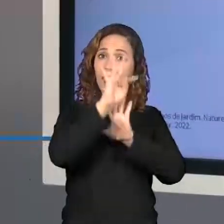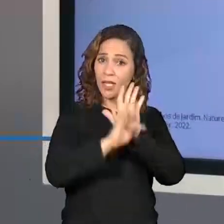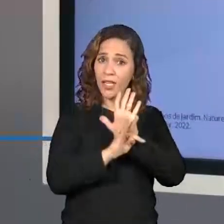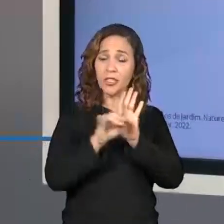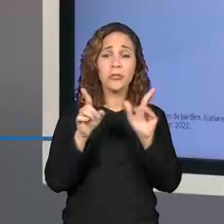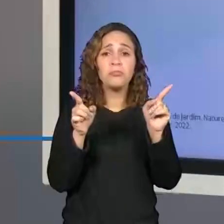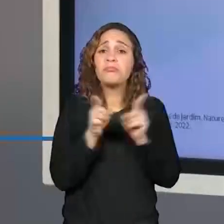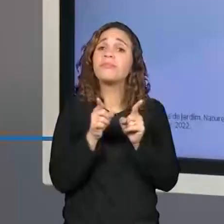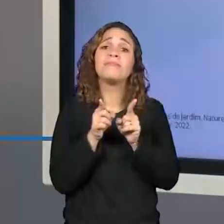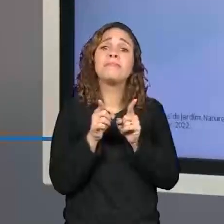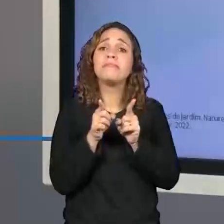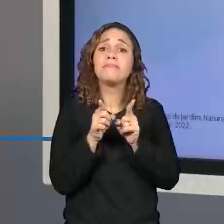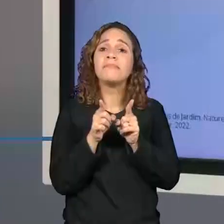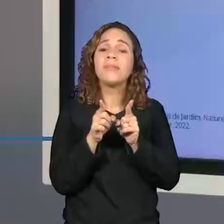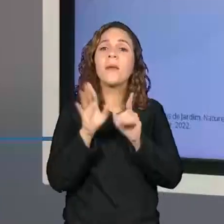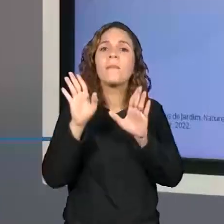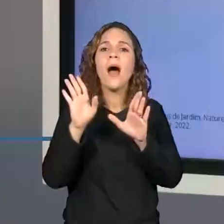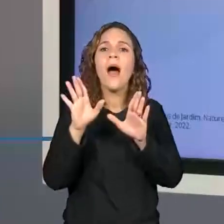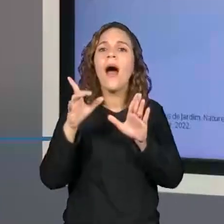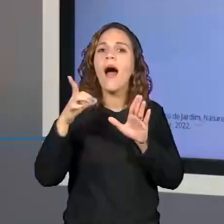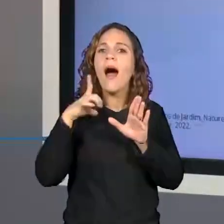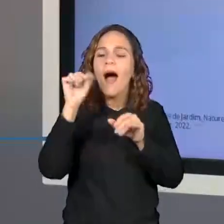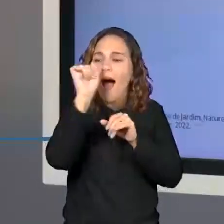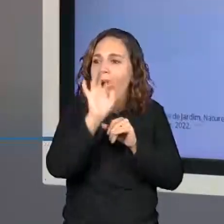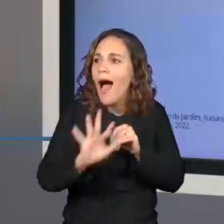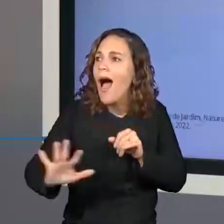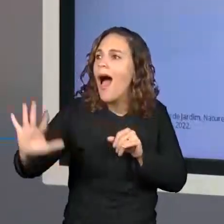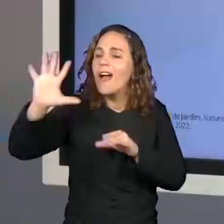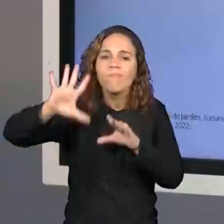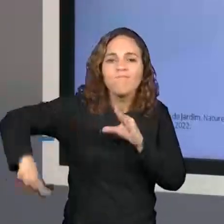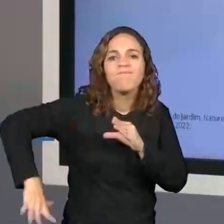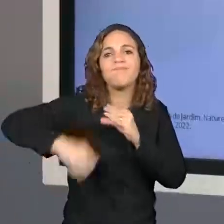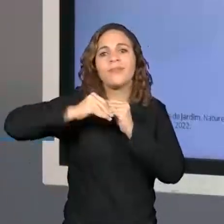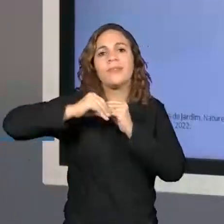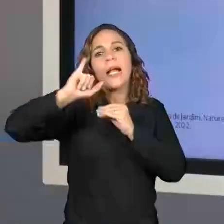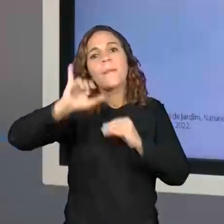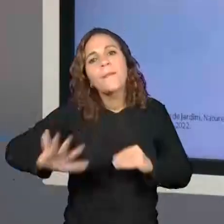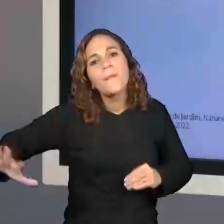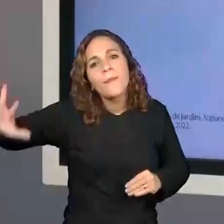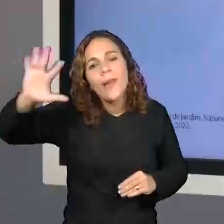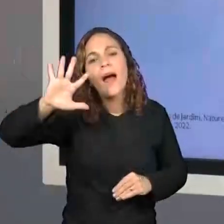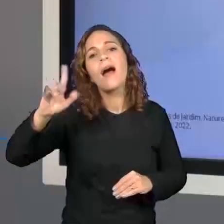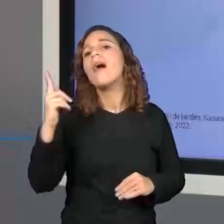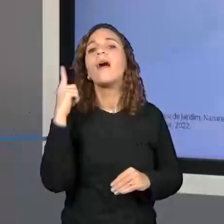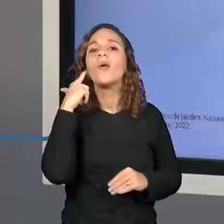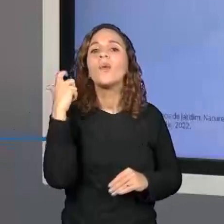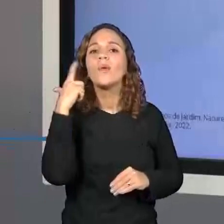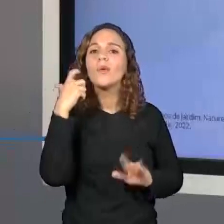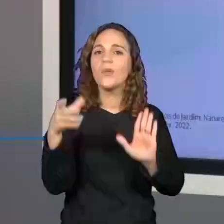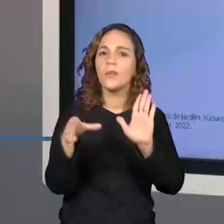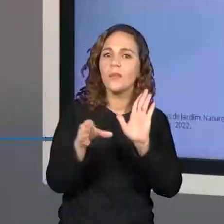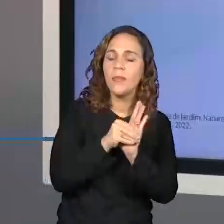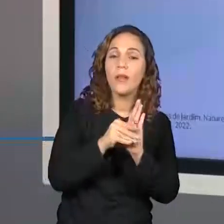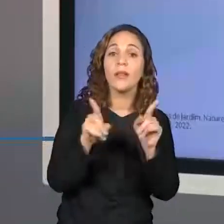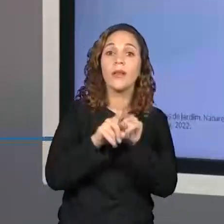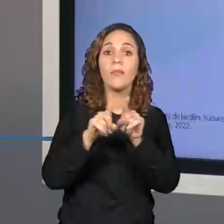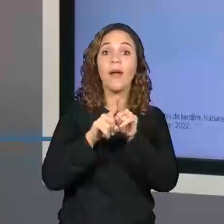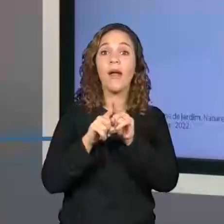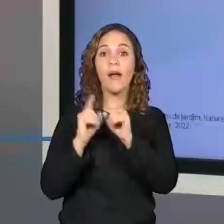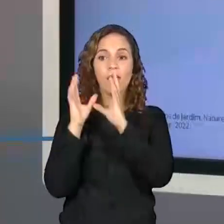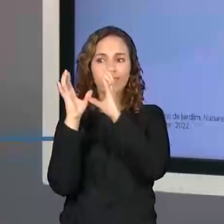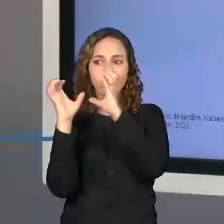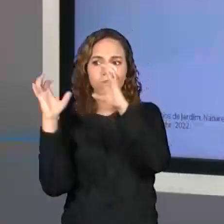balões são curtos, e aí eles utilizam esses recursos da imagem, das onomatopeias, do tipo de balão,